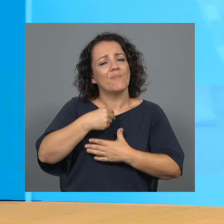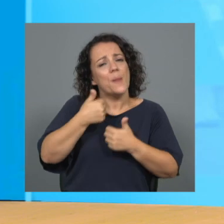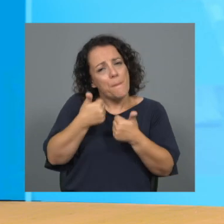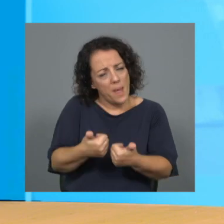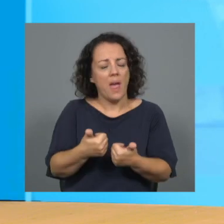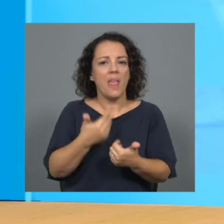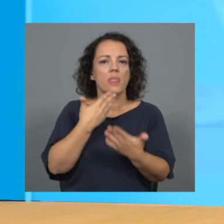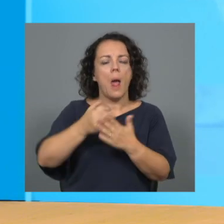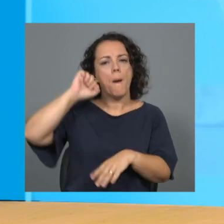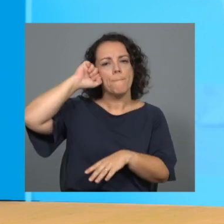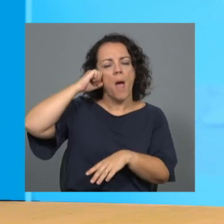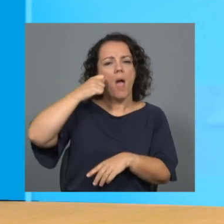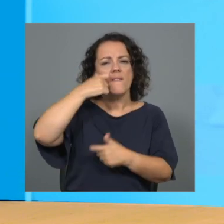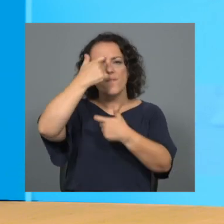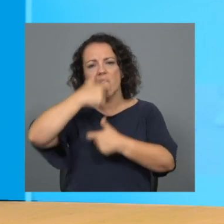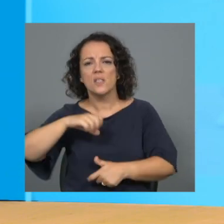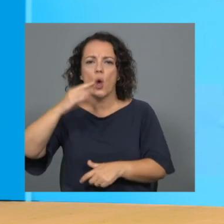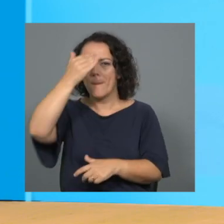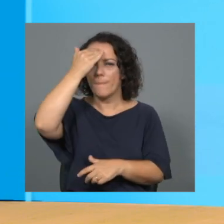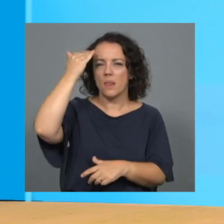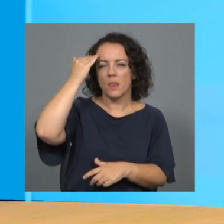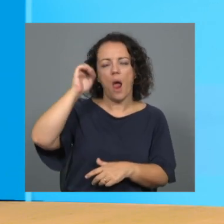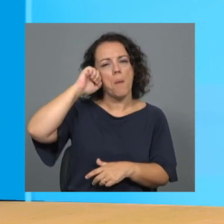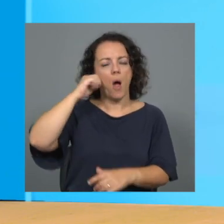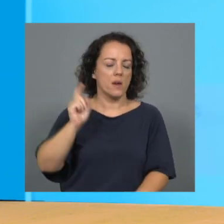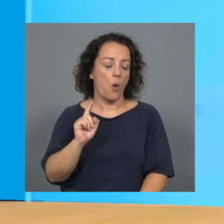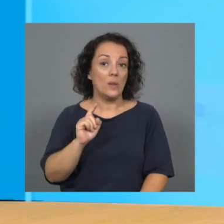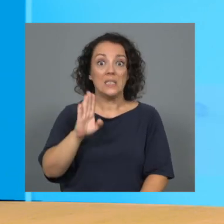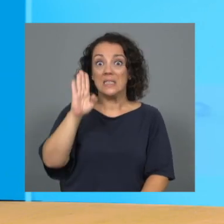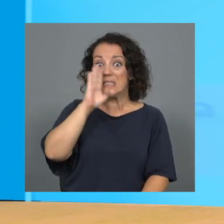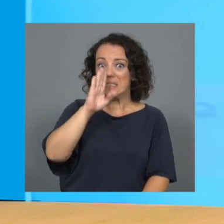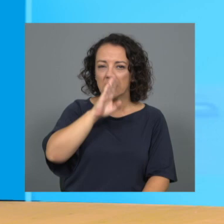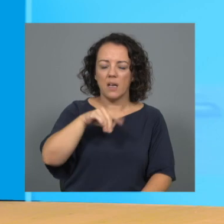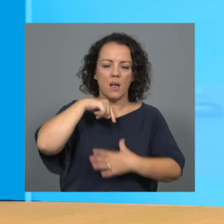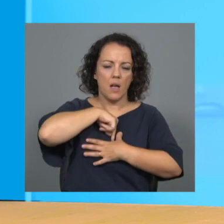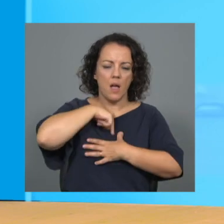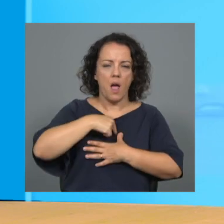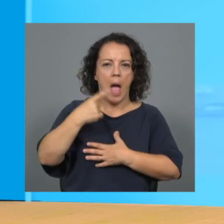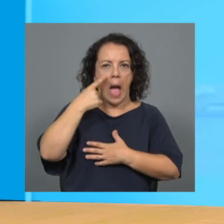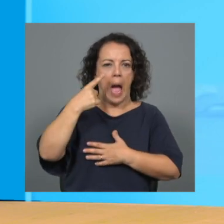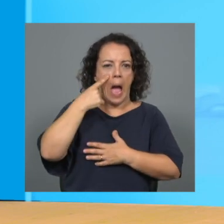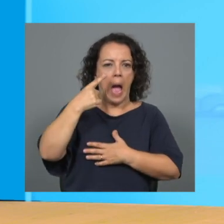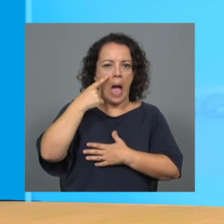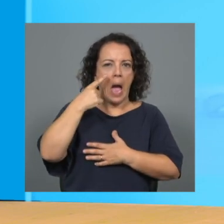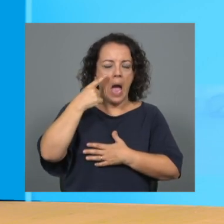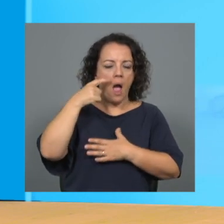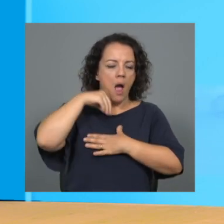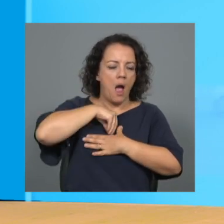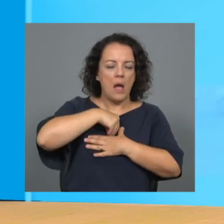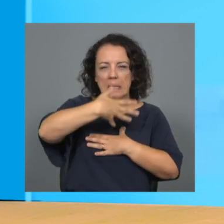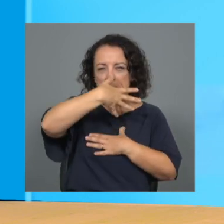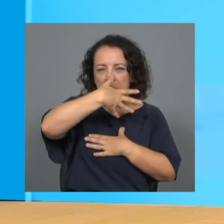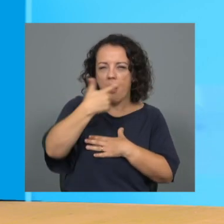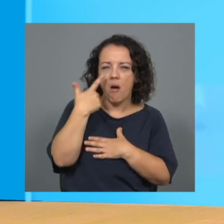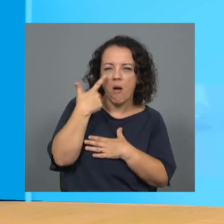não há. Se for um luto que já se torne mais patológico, portanto, que seja mais prolongado, que a pessoa não só tenha o sentimento de tristeza, mas